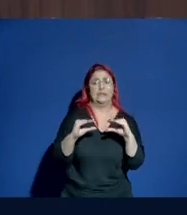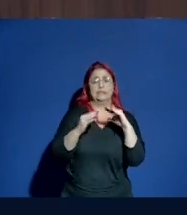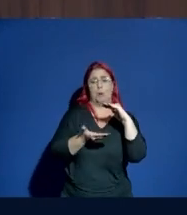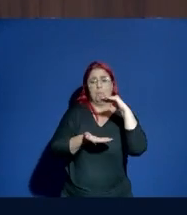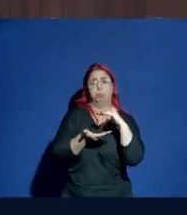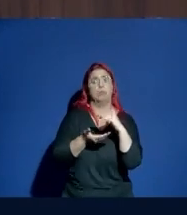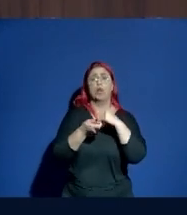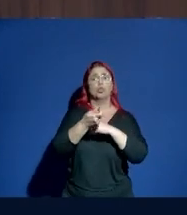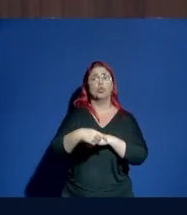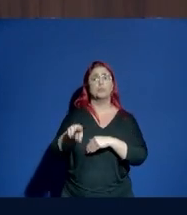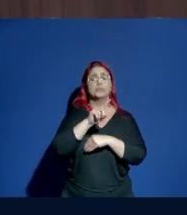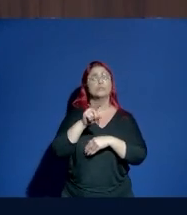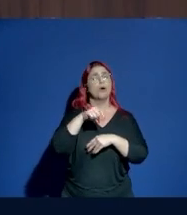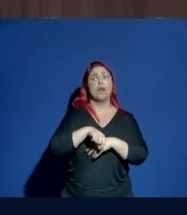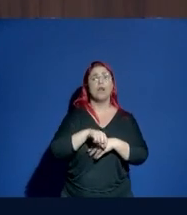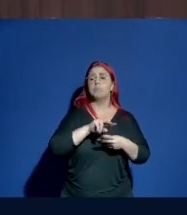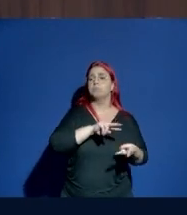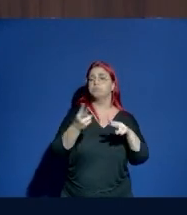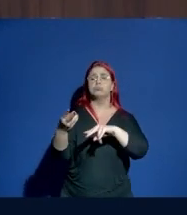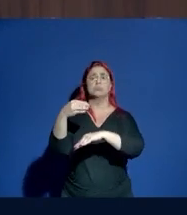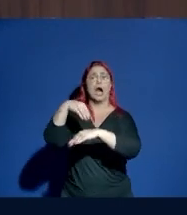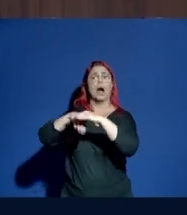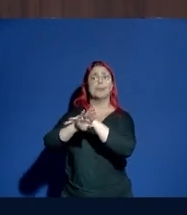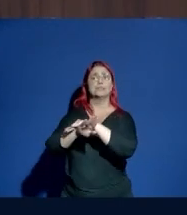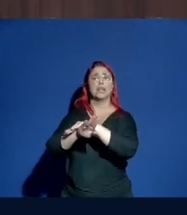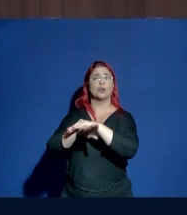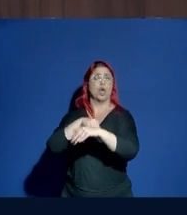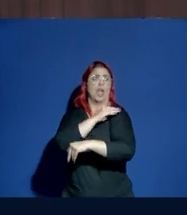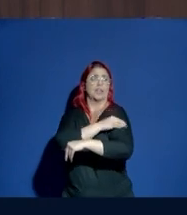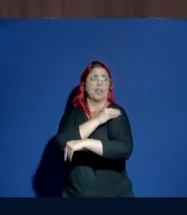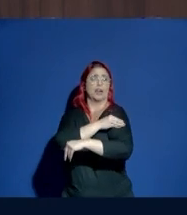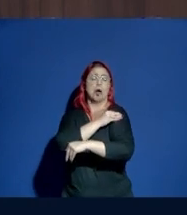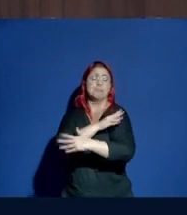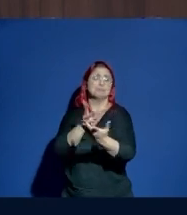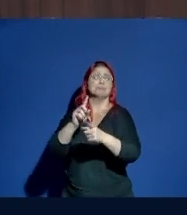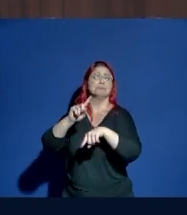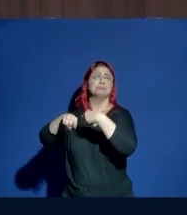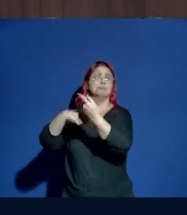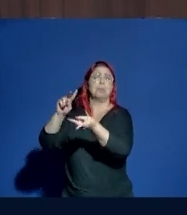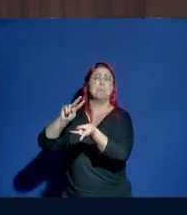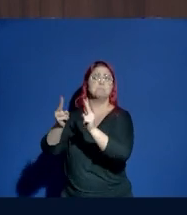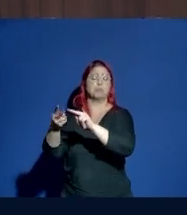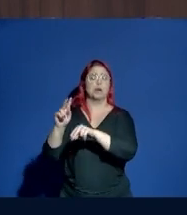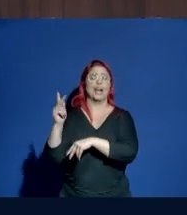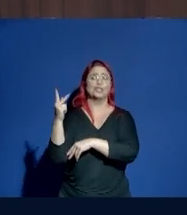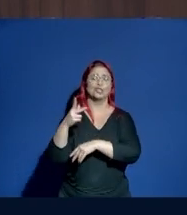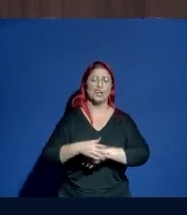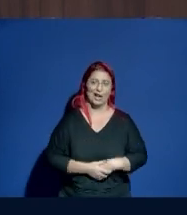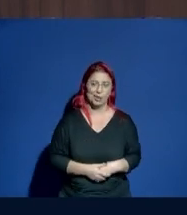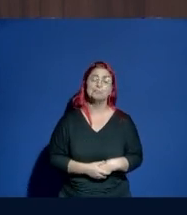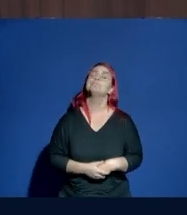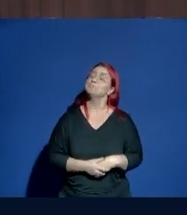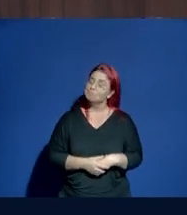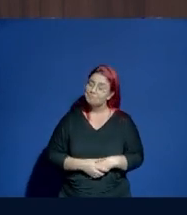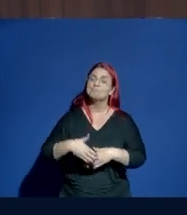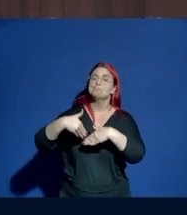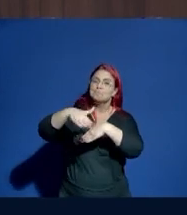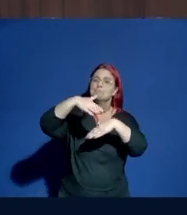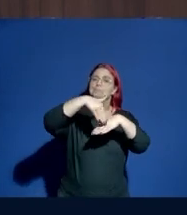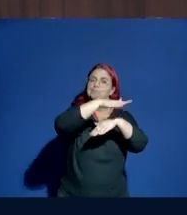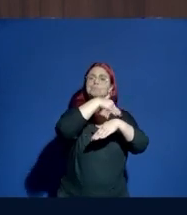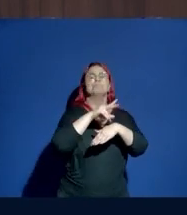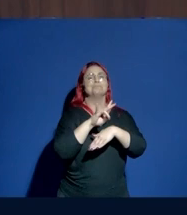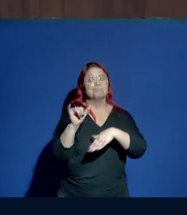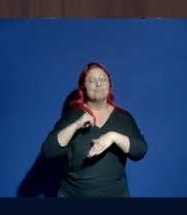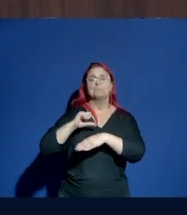armazenar sua pressão eu transporto é armazena etanol E aí a gente produz hidrogênio porque vem aí de demanda do mundo para safra